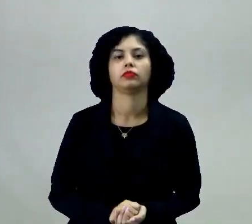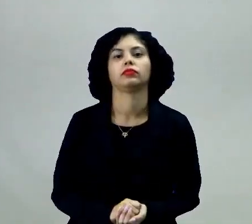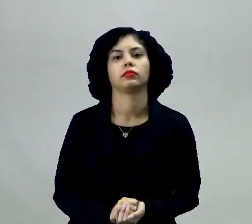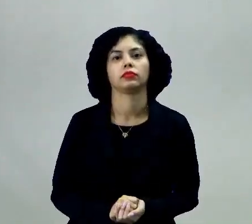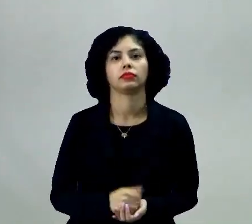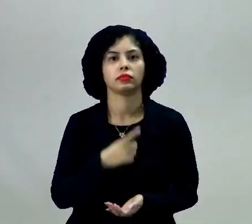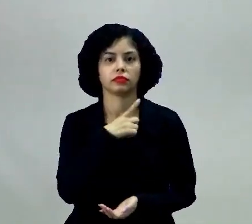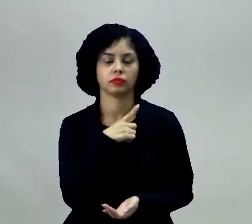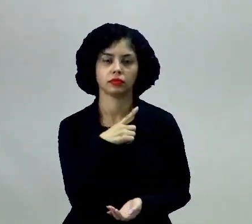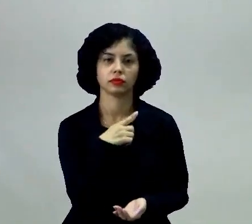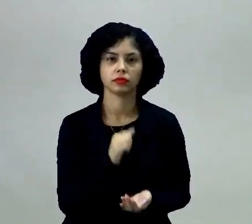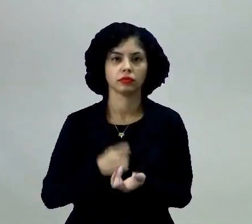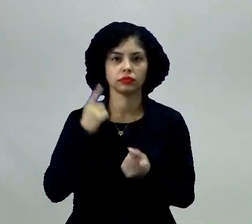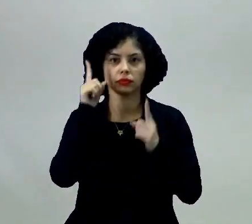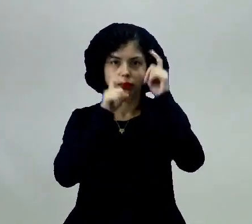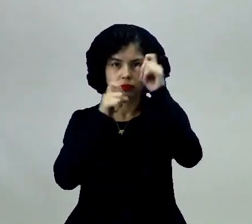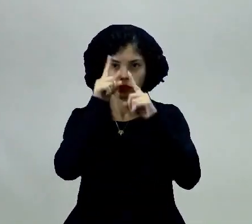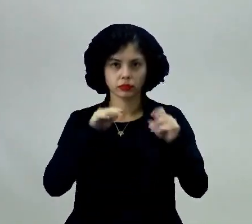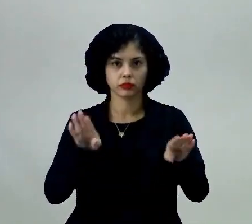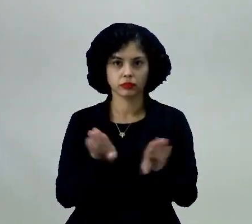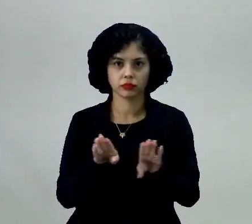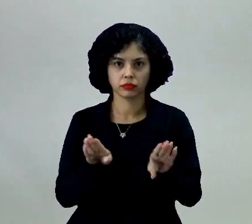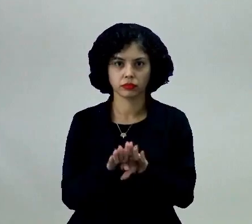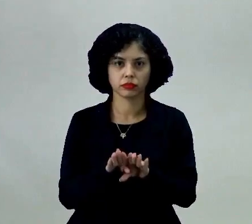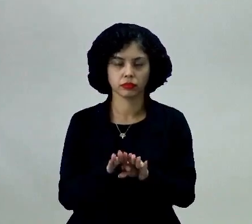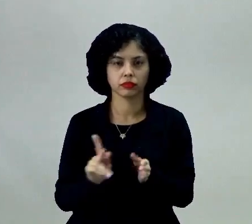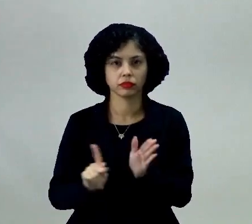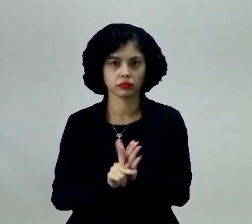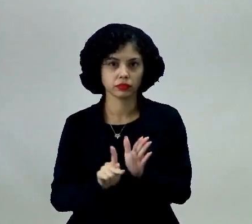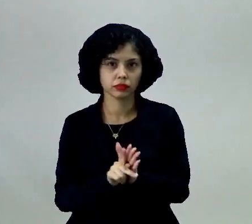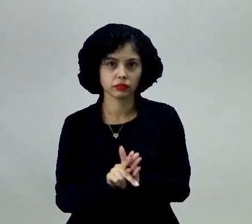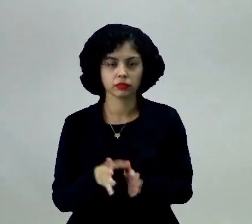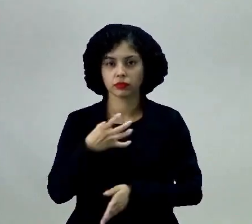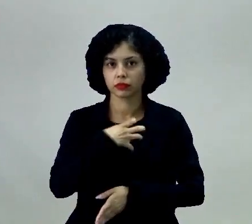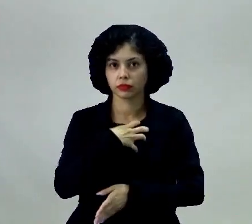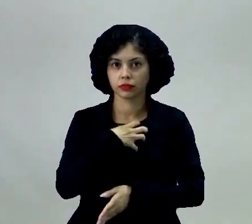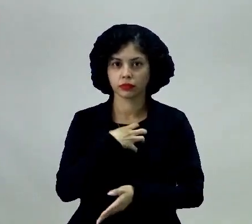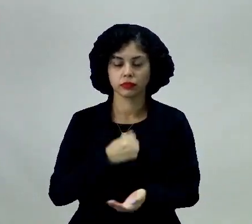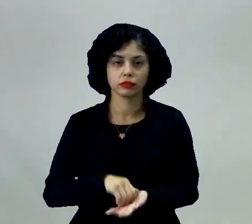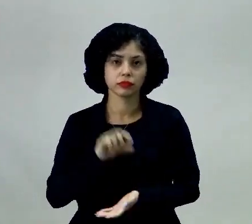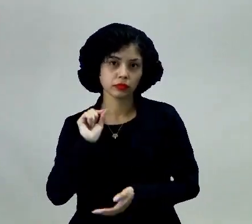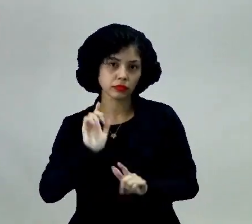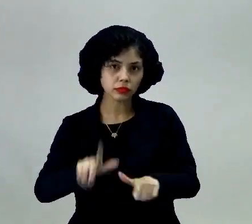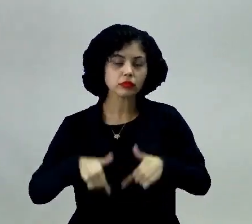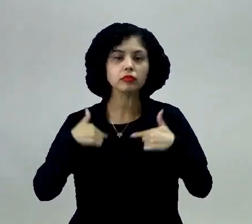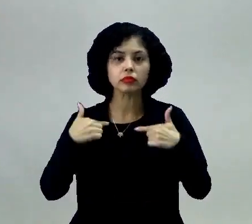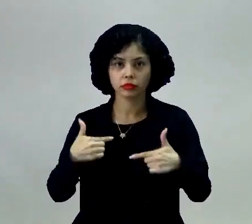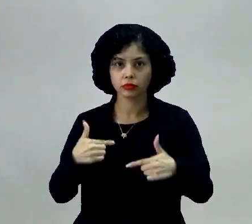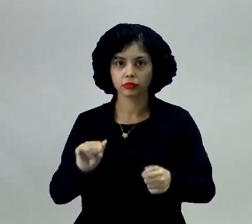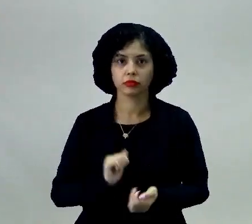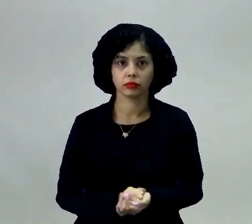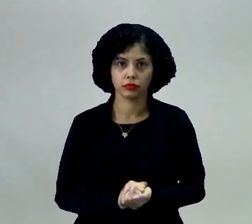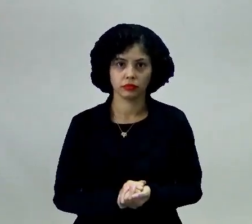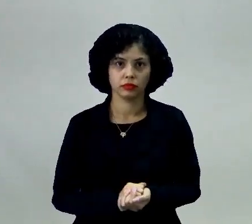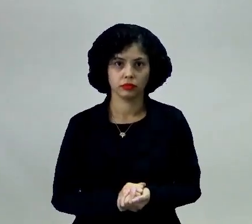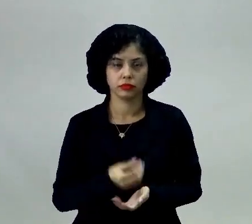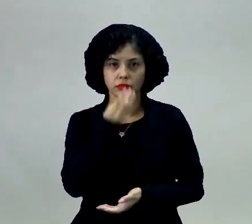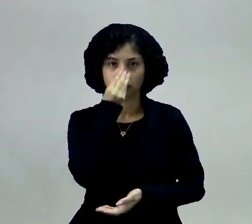tem uma atuação expressiva e justa no sentido de lutar contra